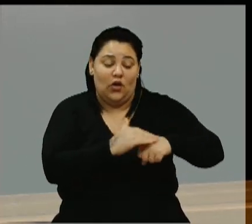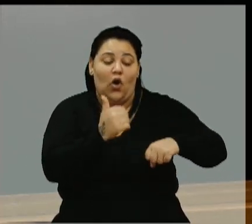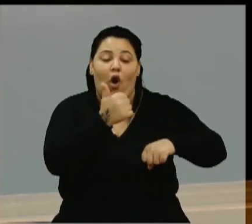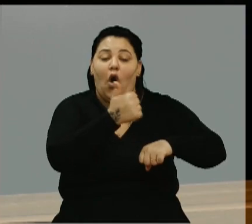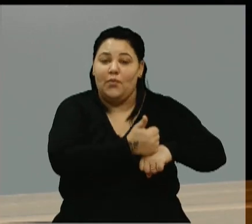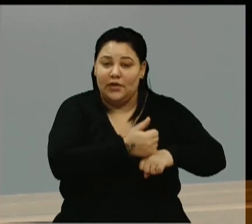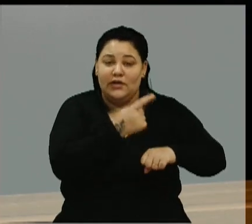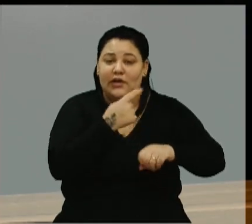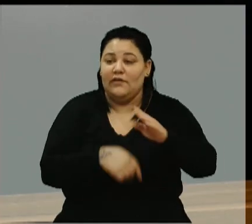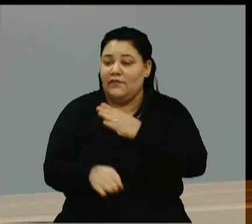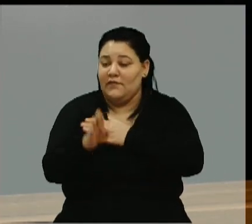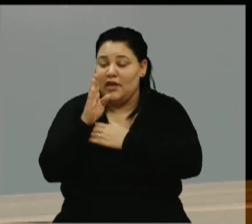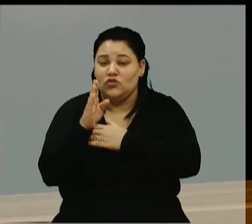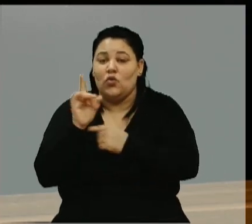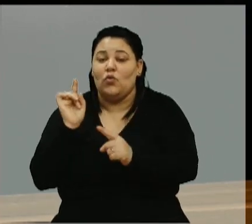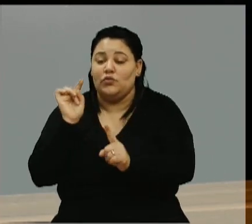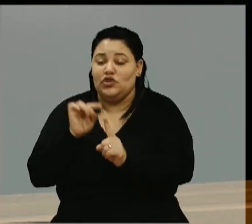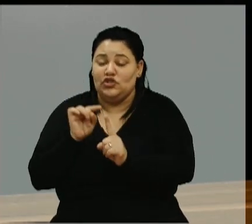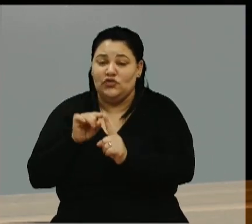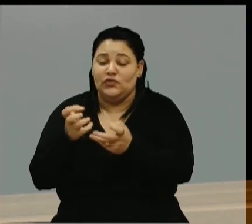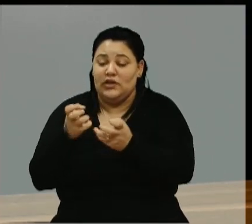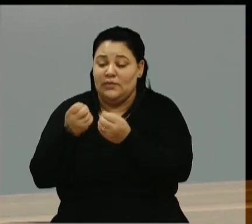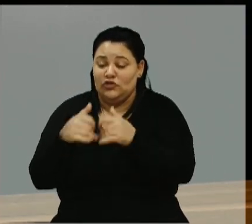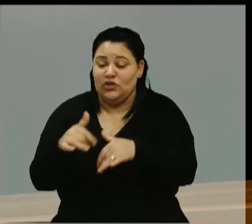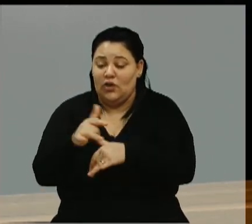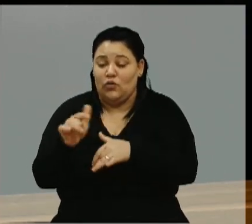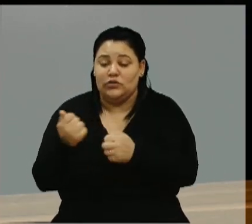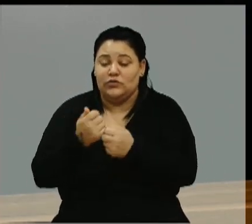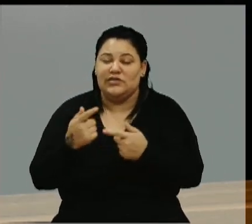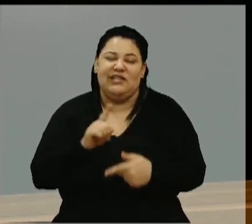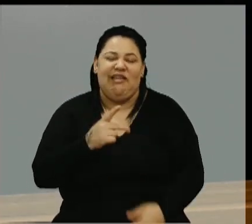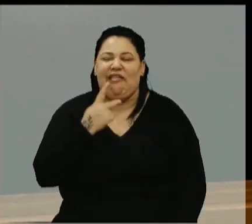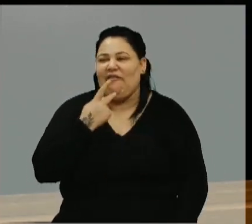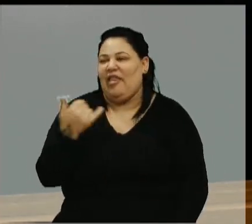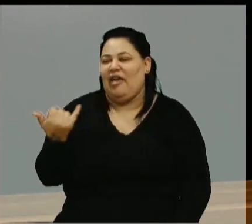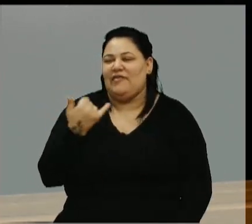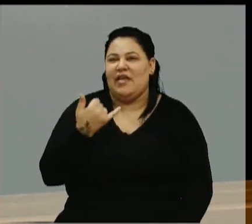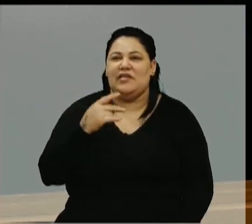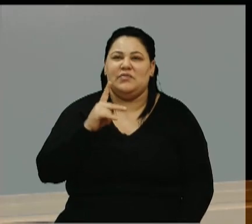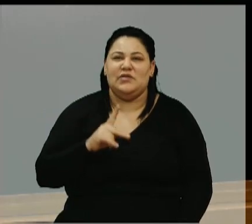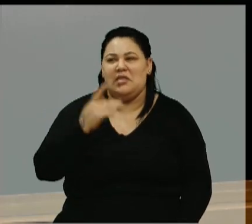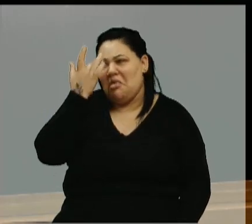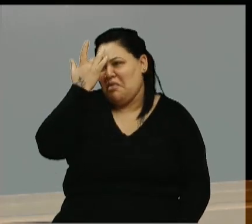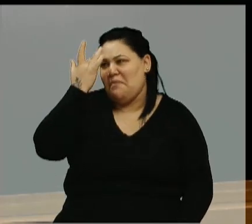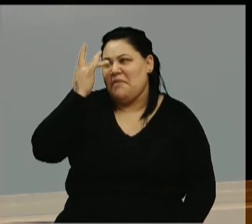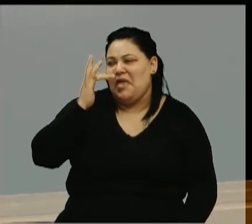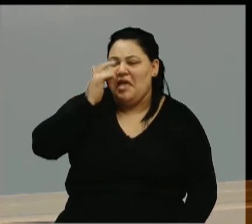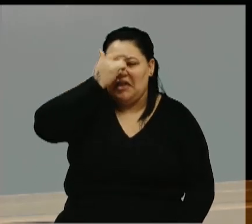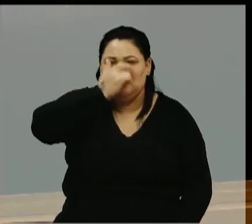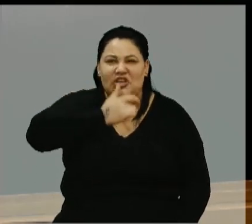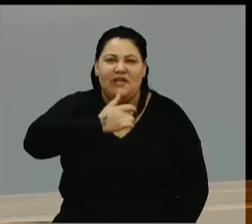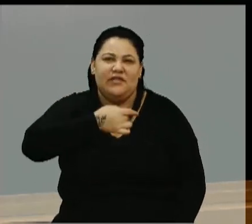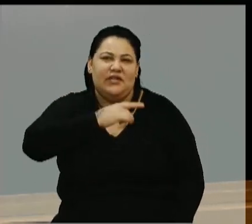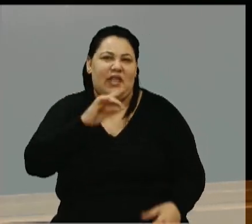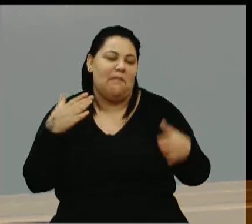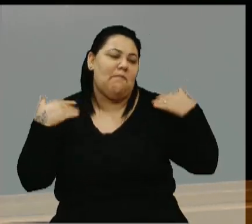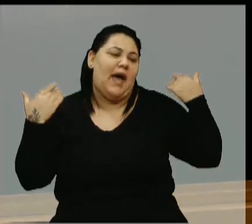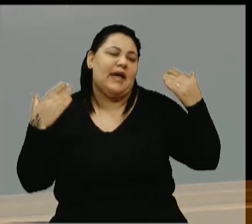para Brasília com esse intuito, não venham me dizer que as pessoas não sabiam, que achavam que iam lá passear